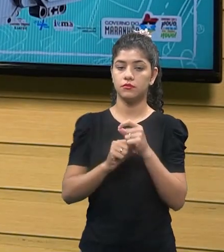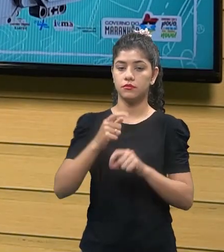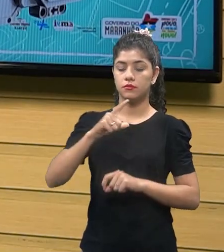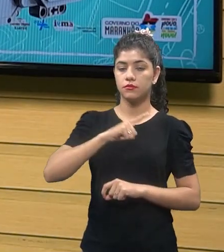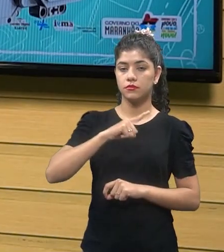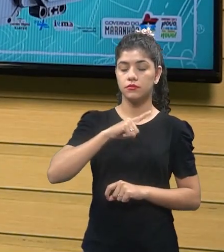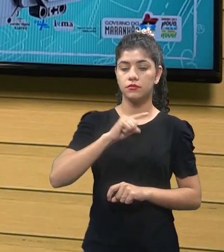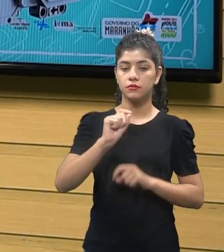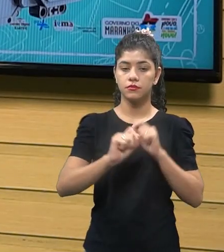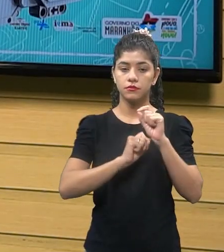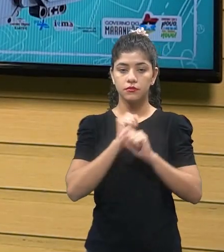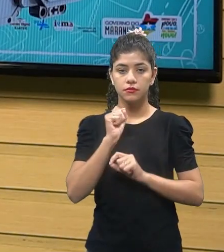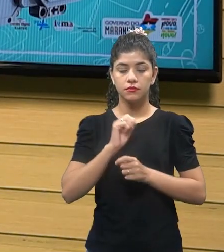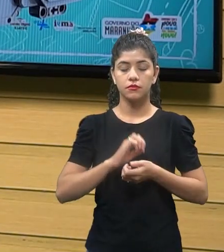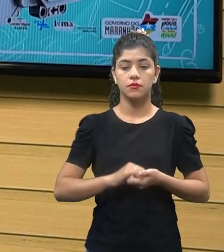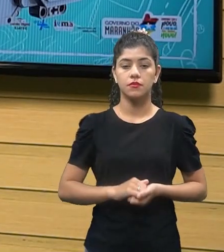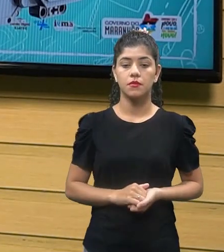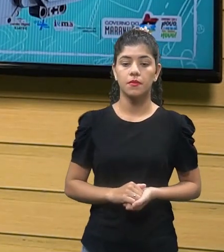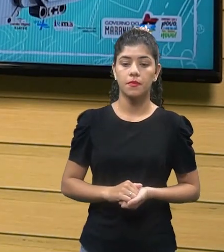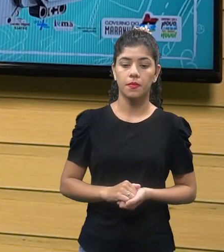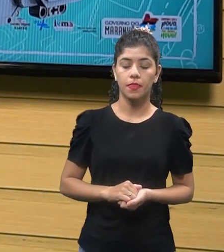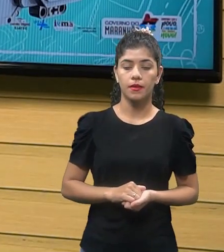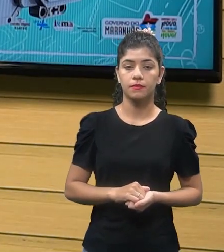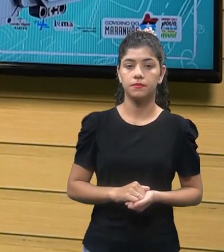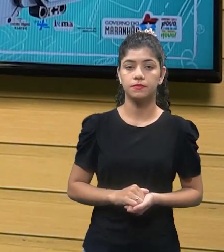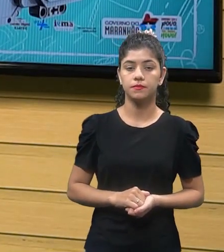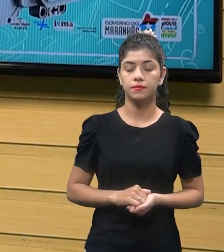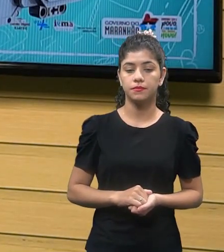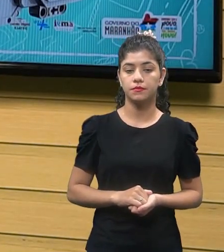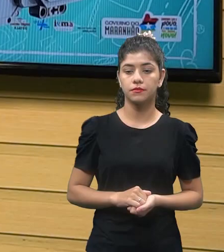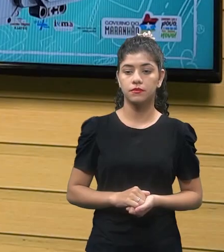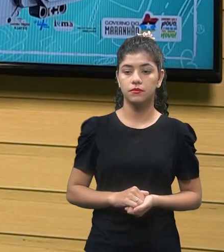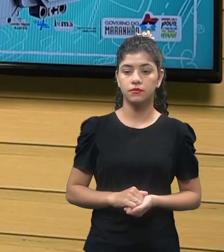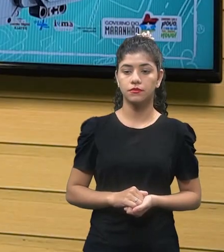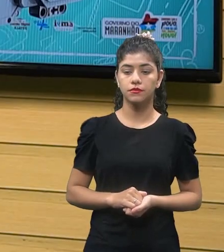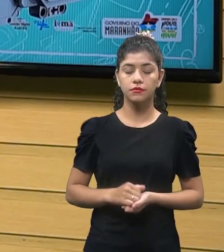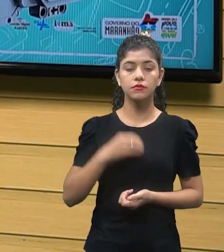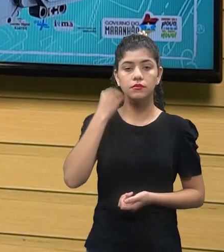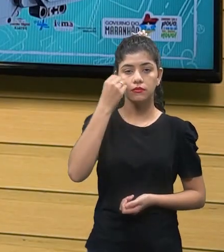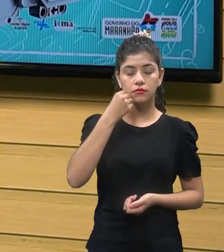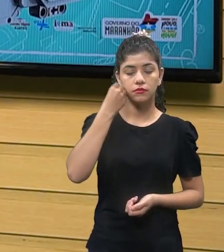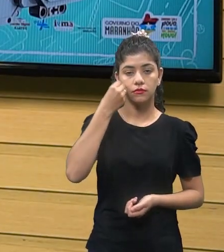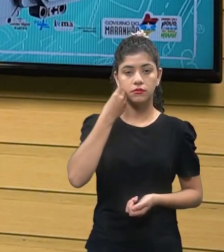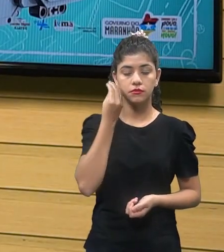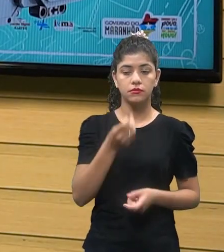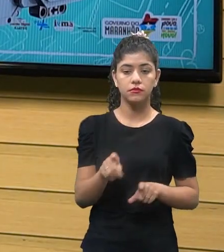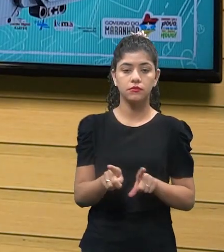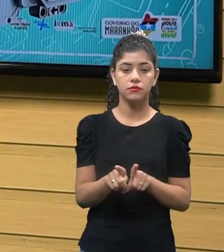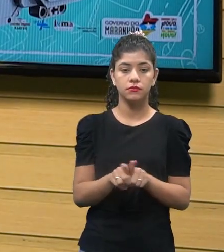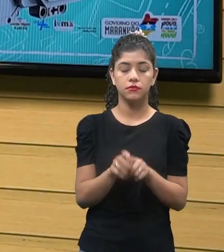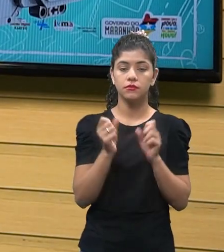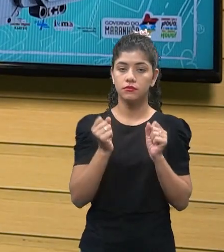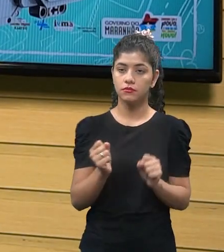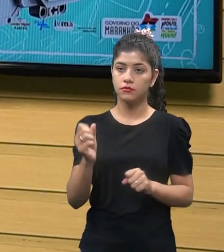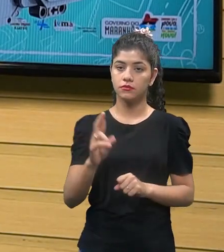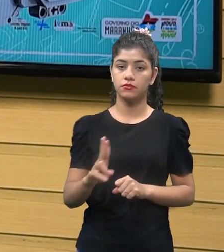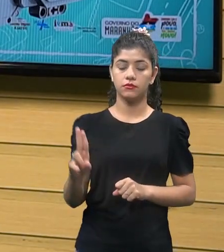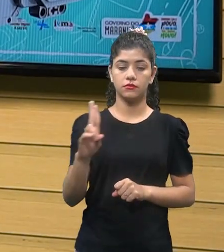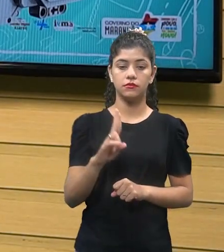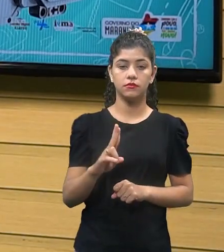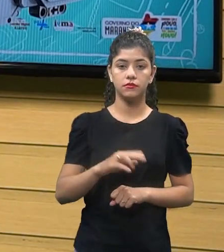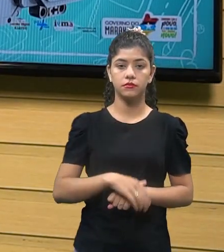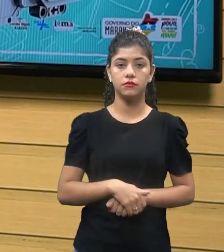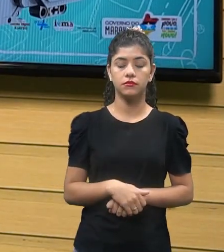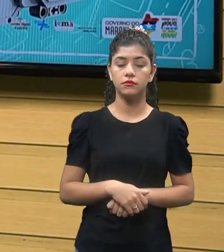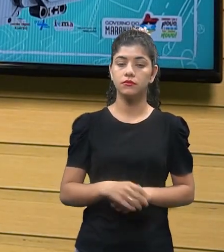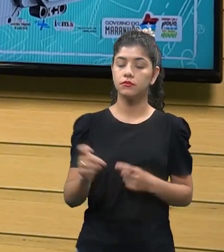obter medidas de precisão ao realizar uma experiência científica. E aí você pode usar ele como